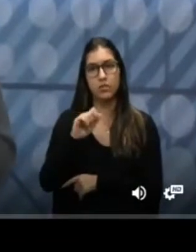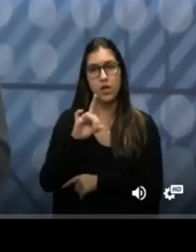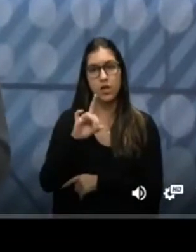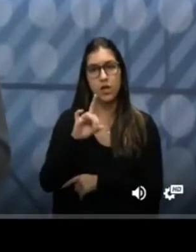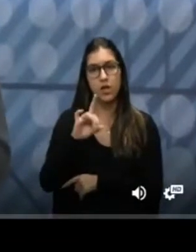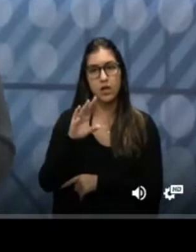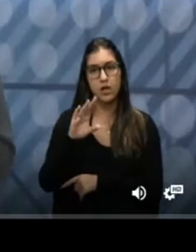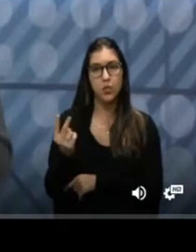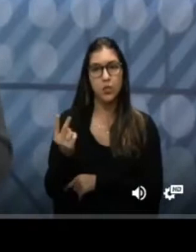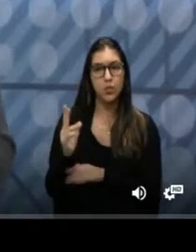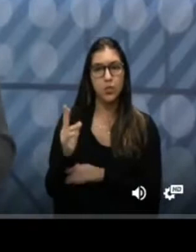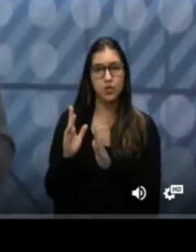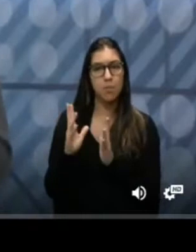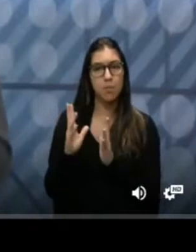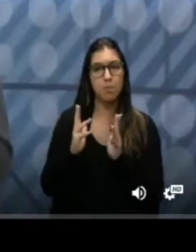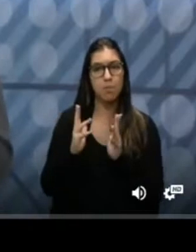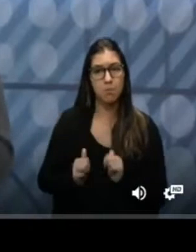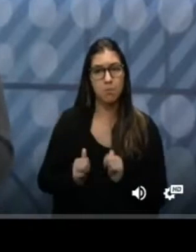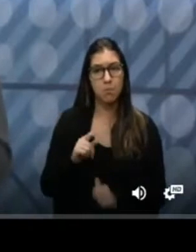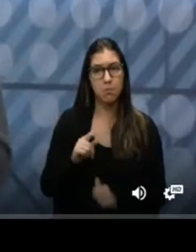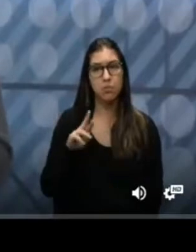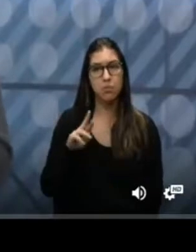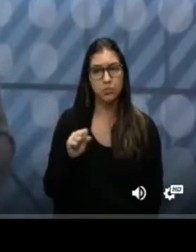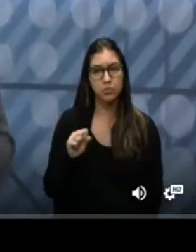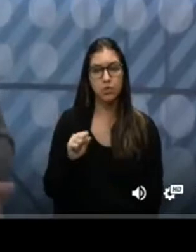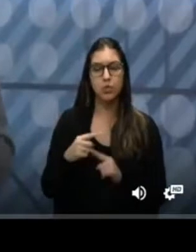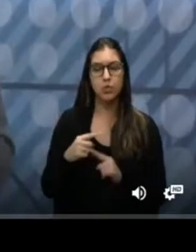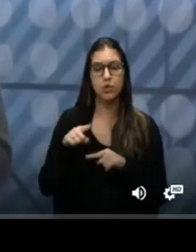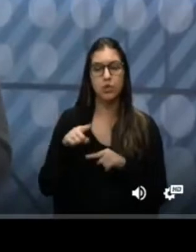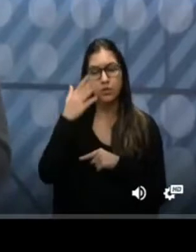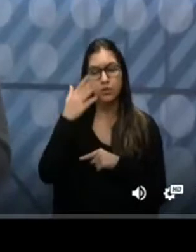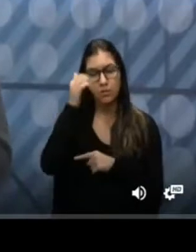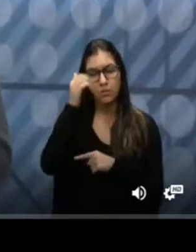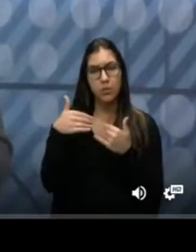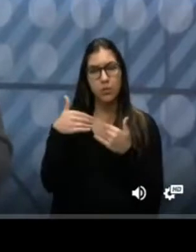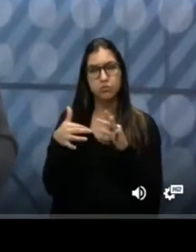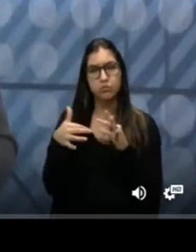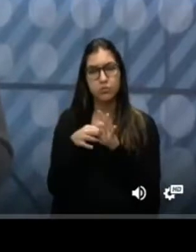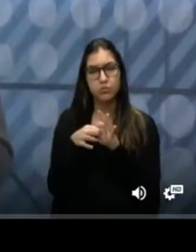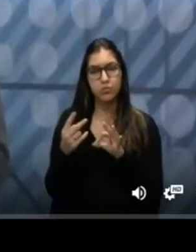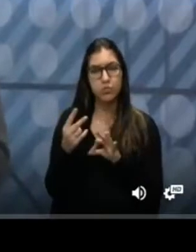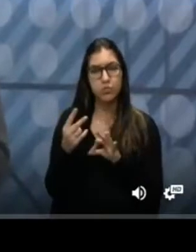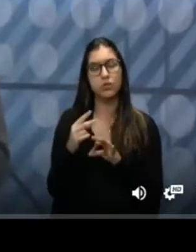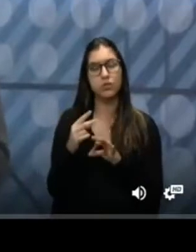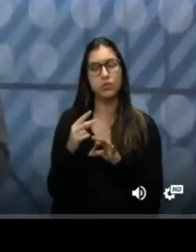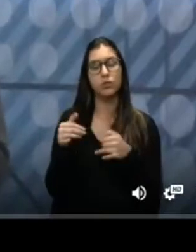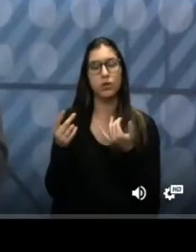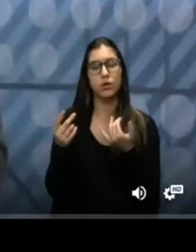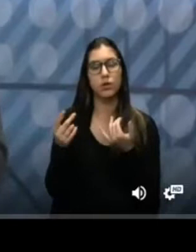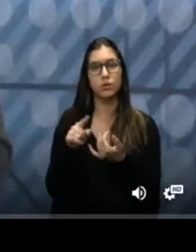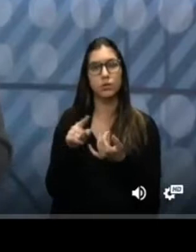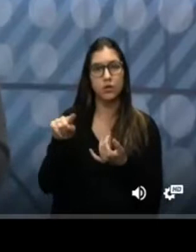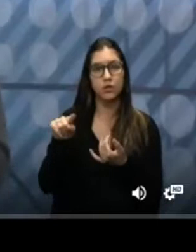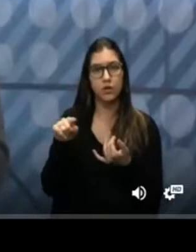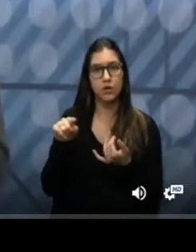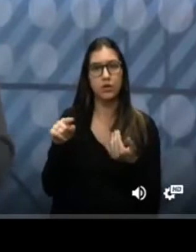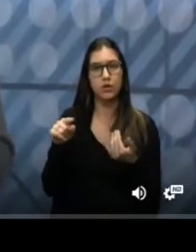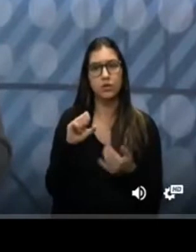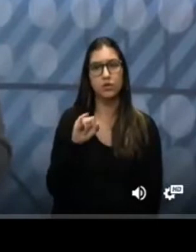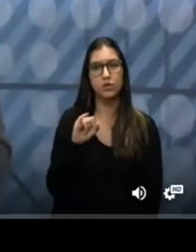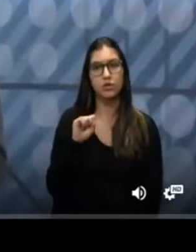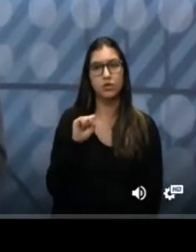dois estando puros. Por quê? Nós vamos determinar então o ponto de fusão dos compostos quando eles estão em estado isolado. Então